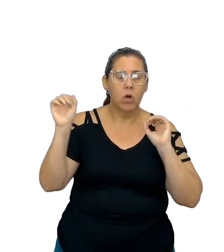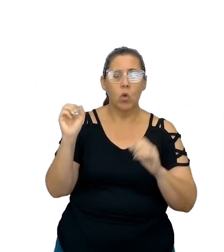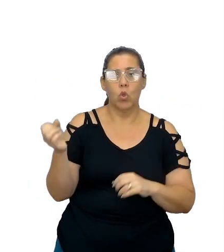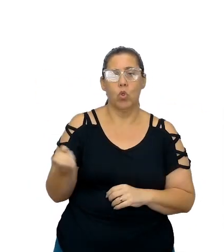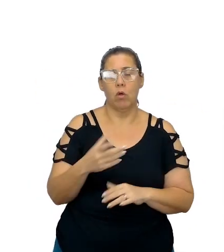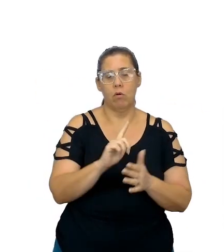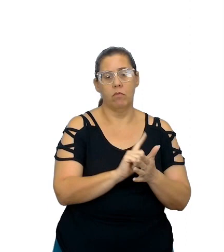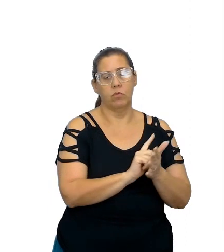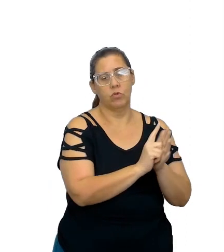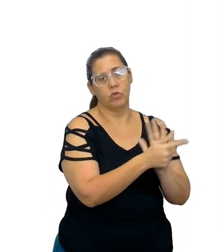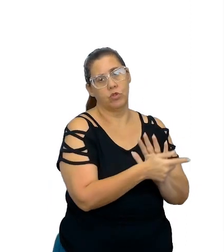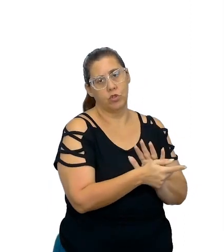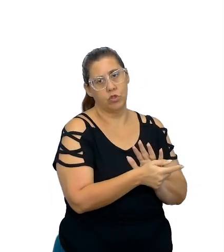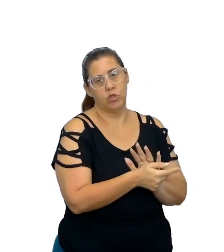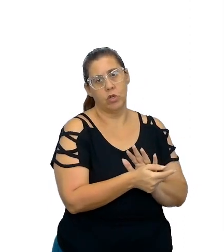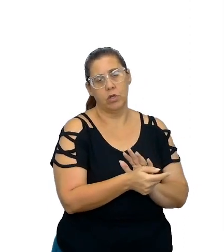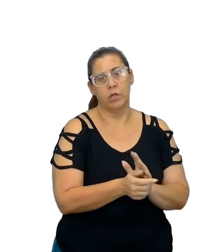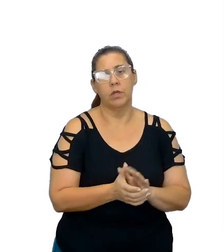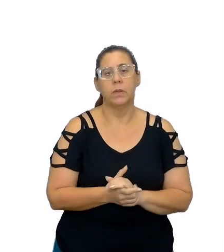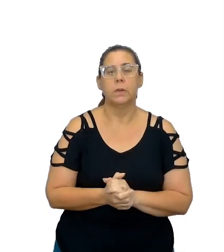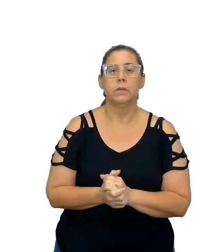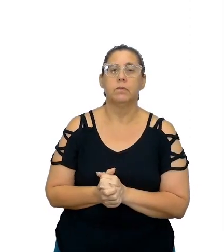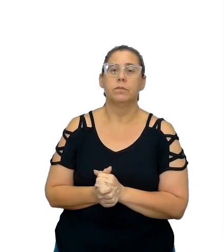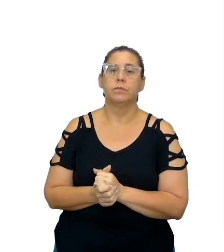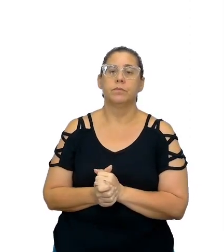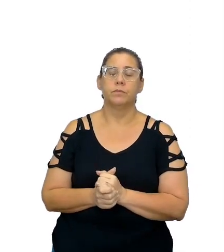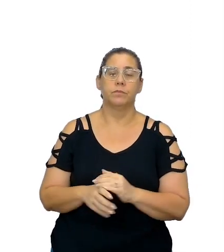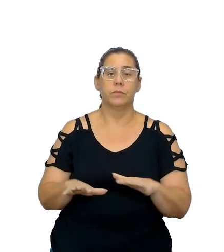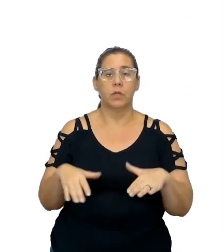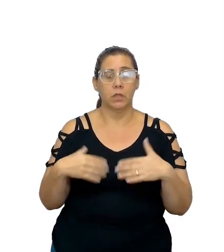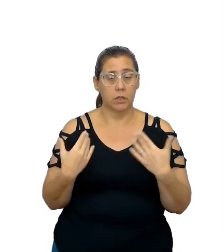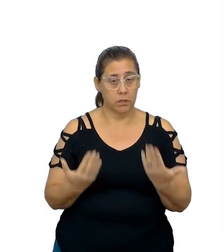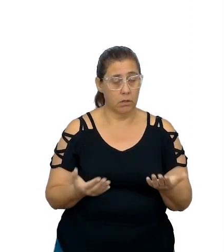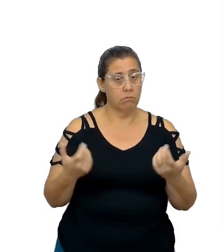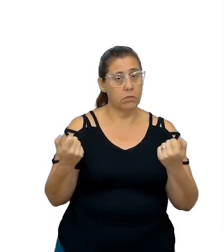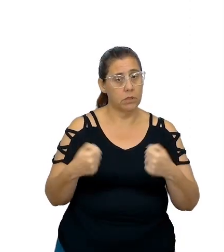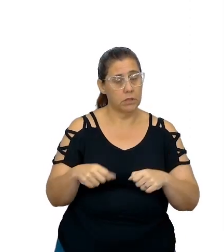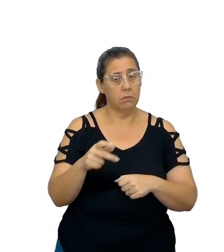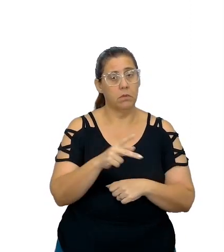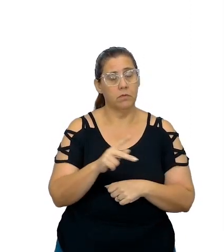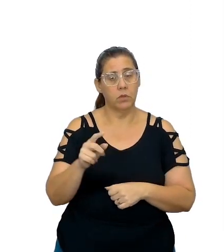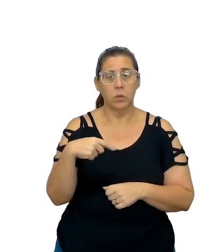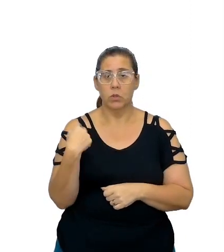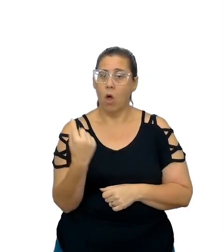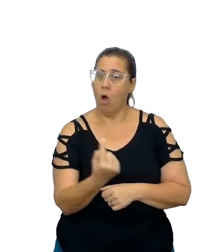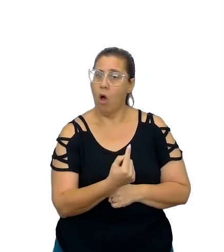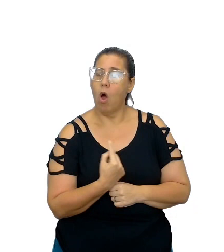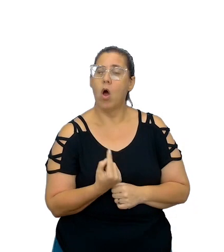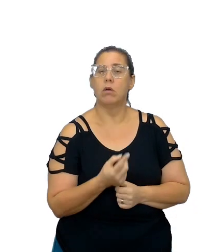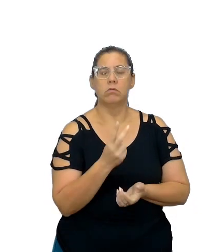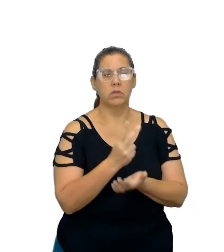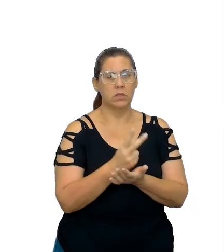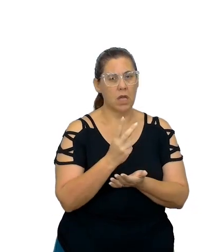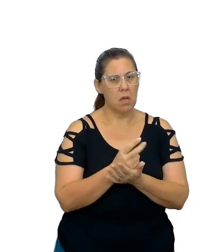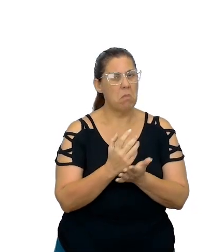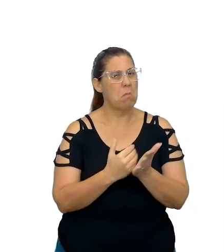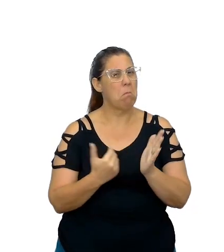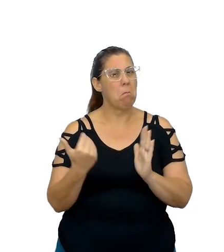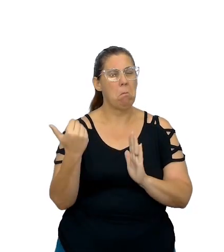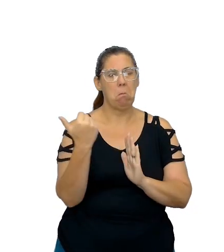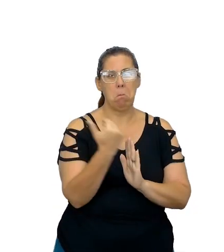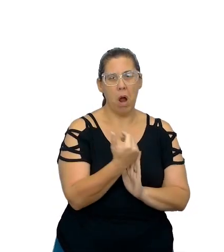gêneros mediatizados. Tá? Então, é necessário, professor, que nós, cada vez mais,